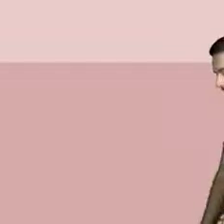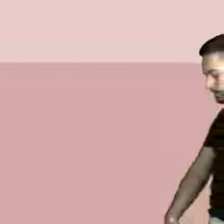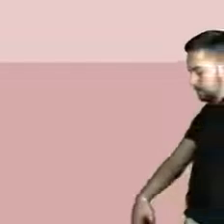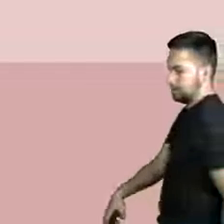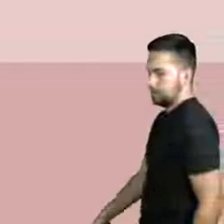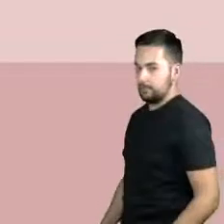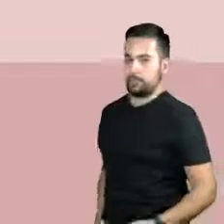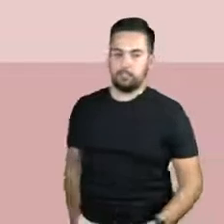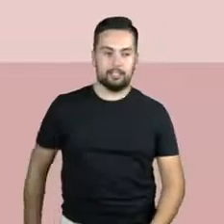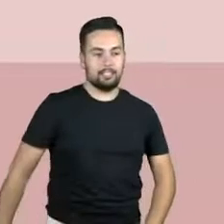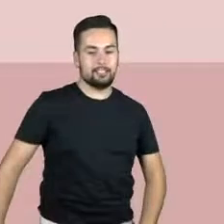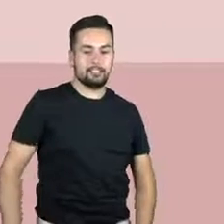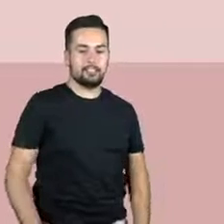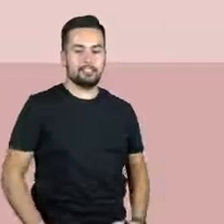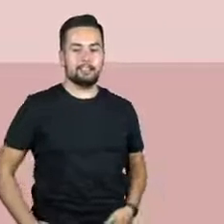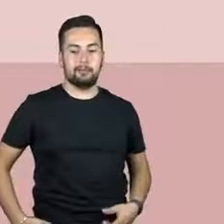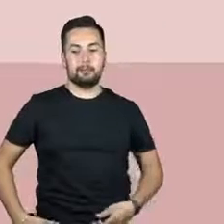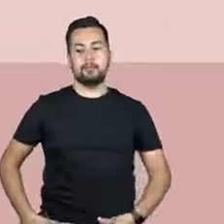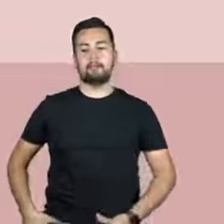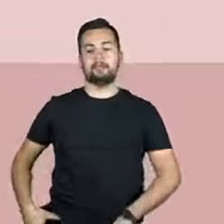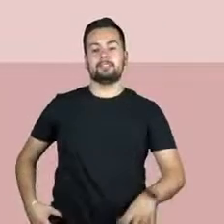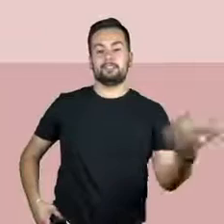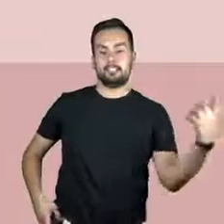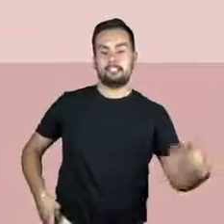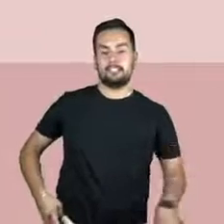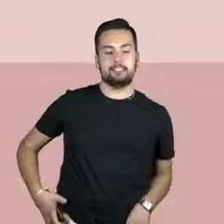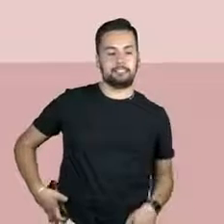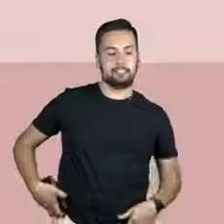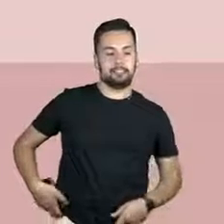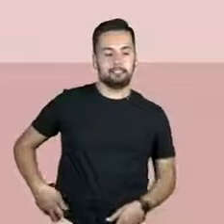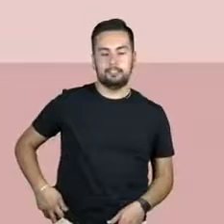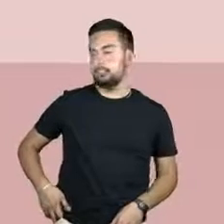that chill divine.